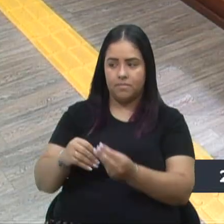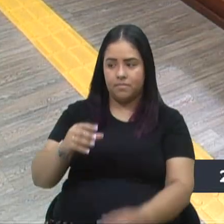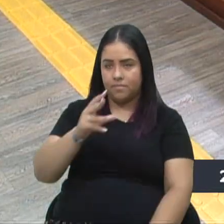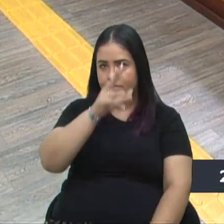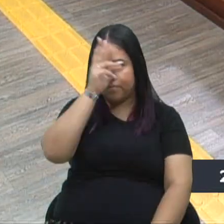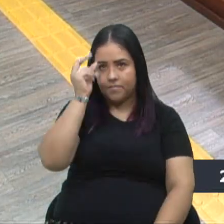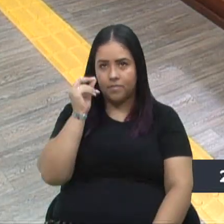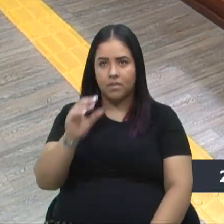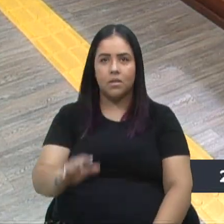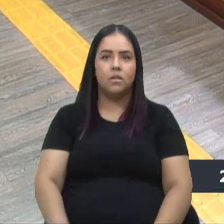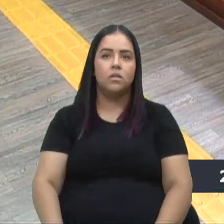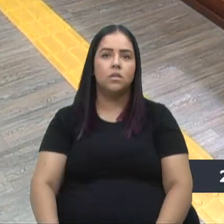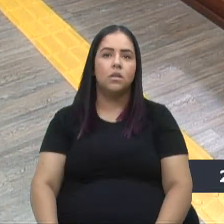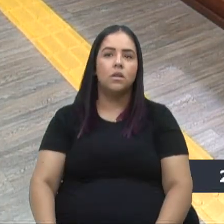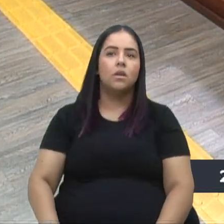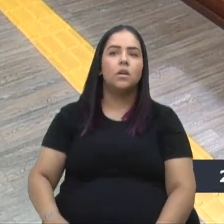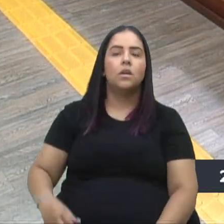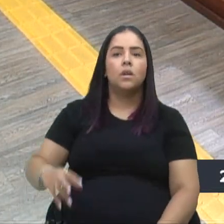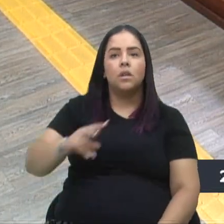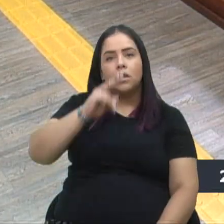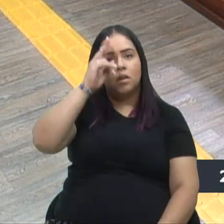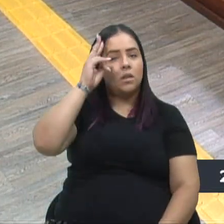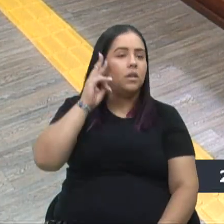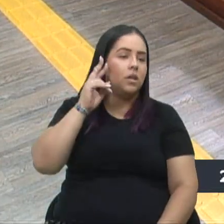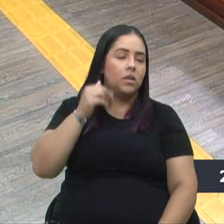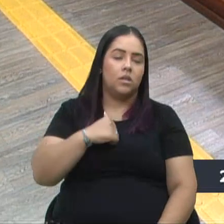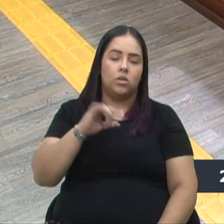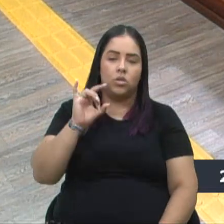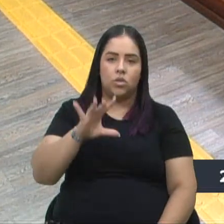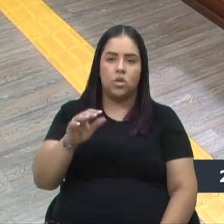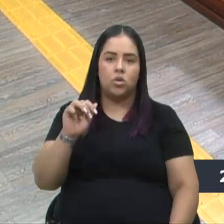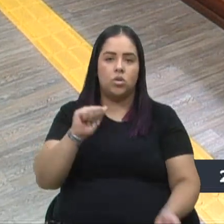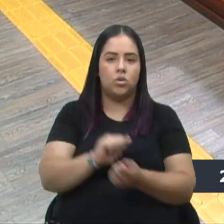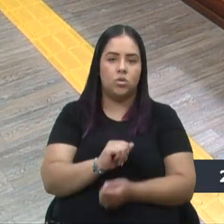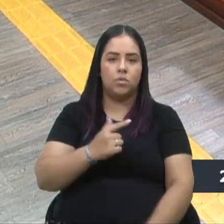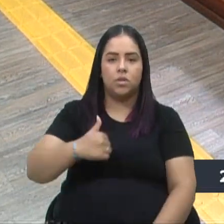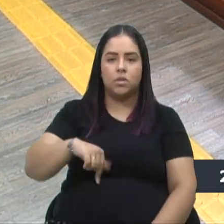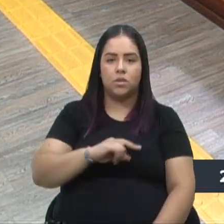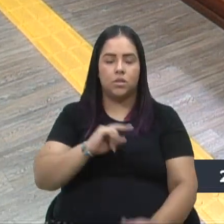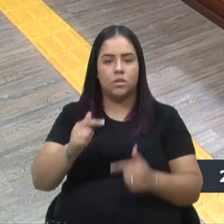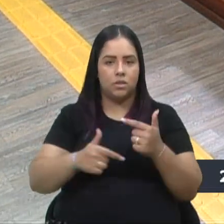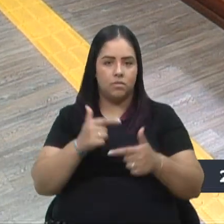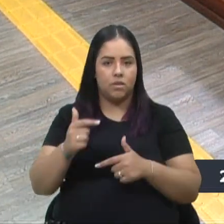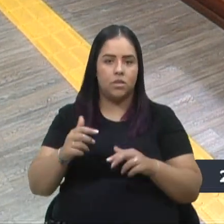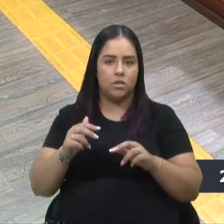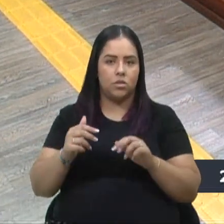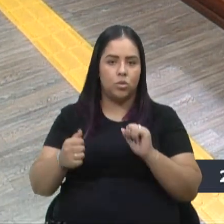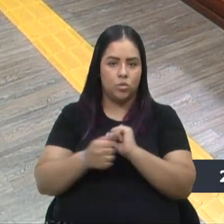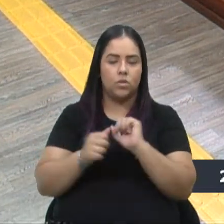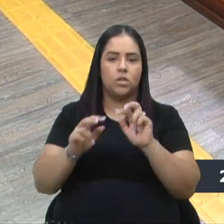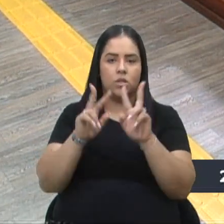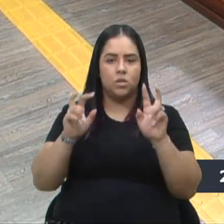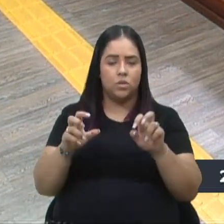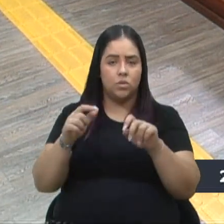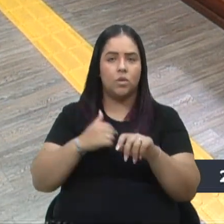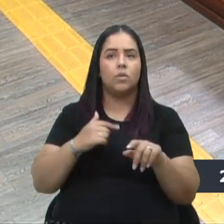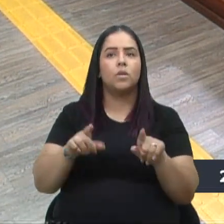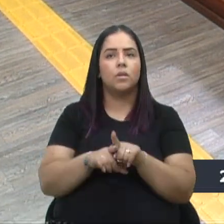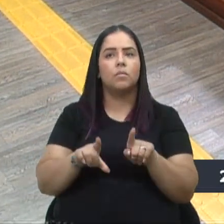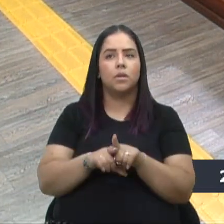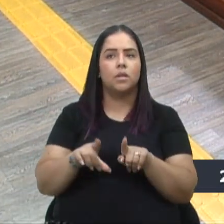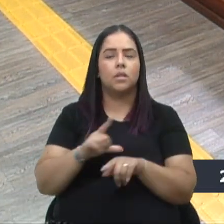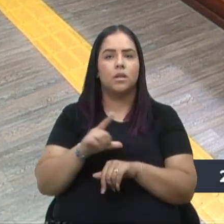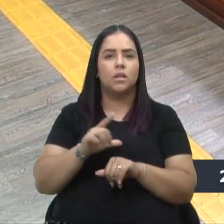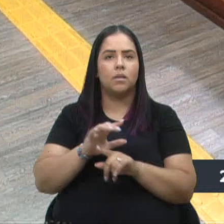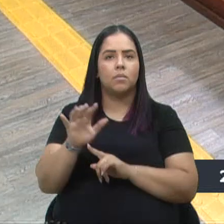o vereador velocíno só quero me colocar à disposição também para a gente trabalhar junto nesse tema eu tenho também no gabinete Uma